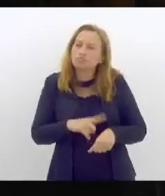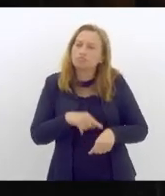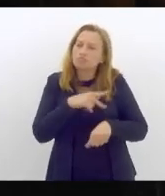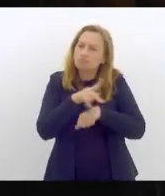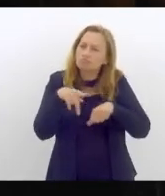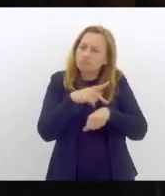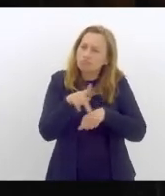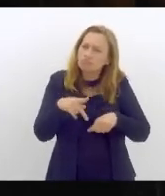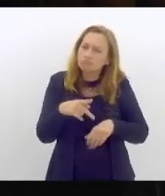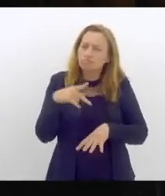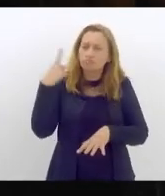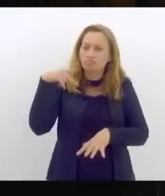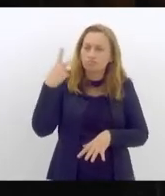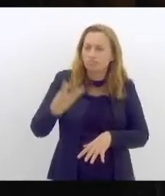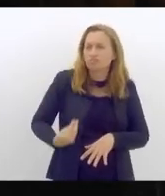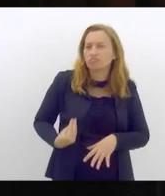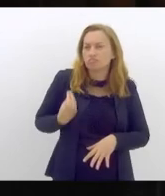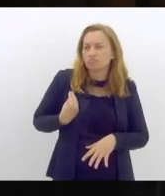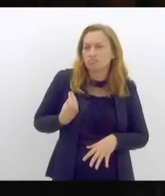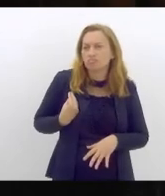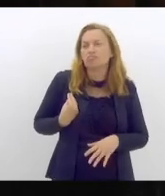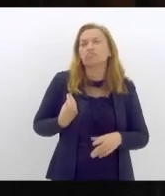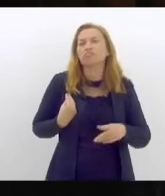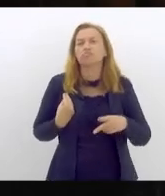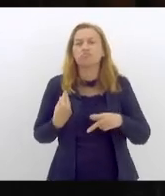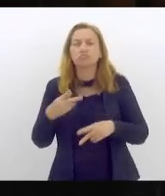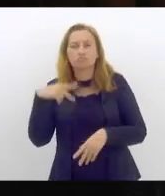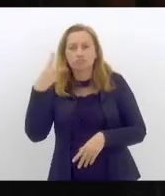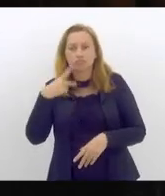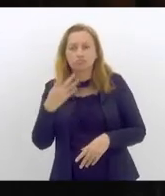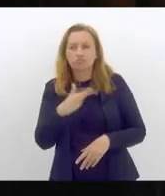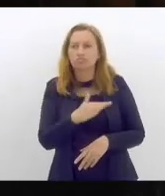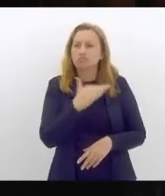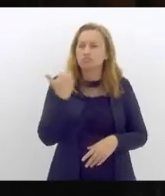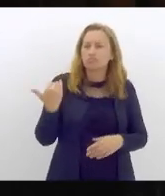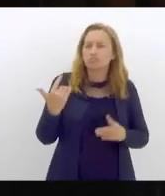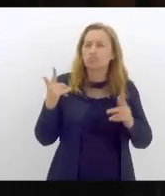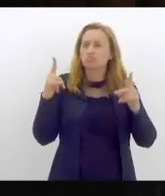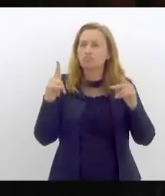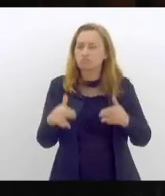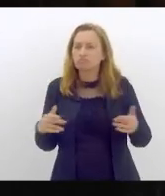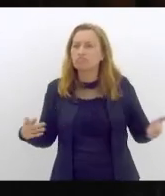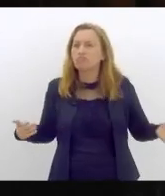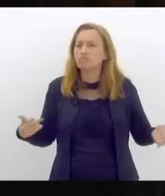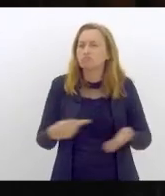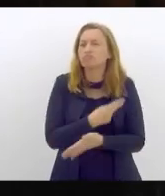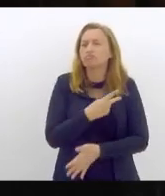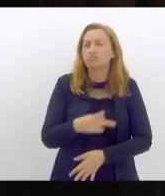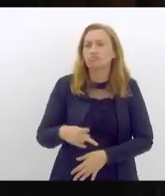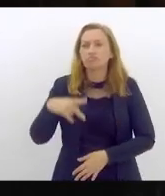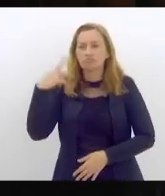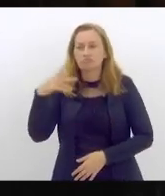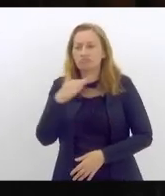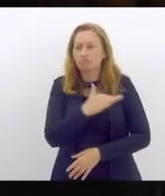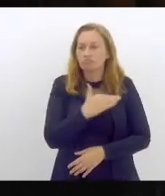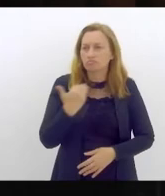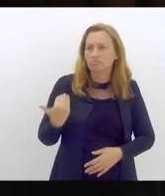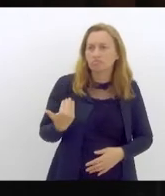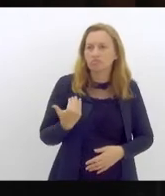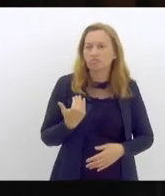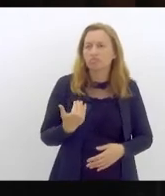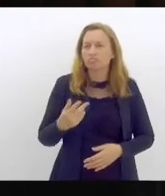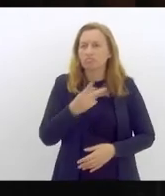entra a política da vida e a política da morte o mesmo aconteceu com a política da Morte aplicada pelo